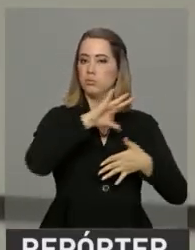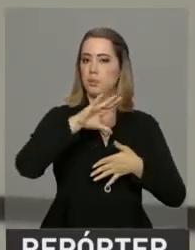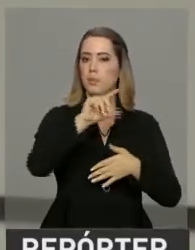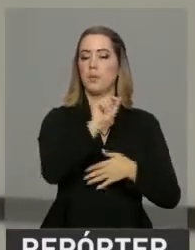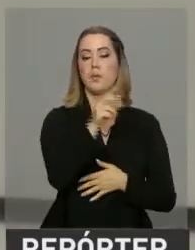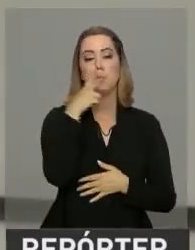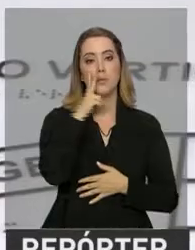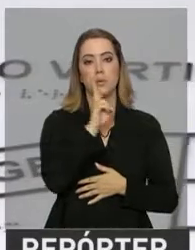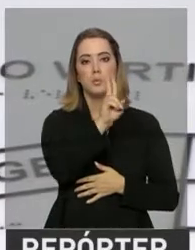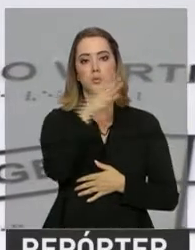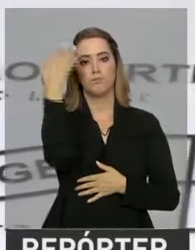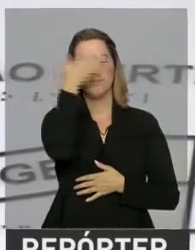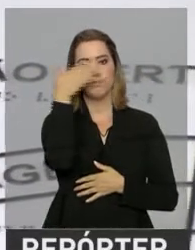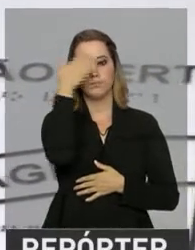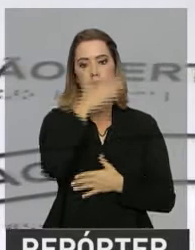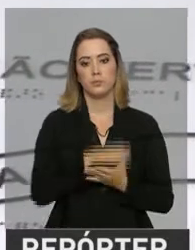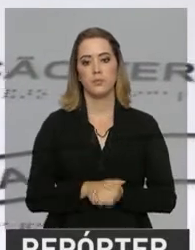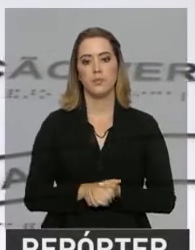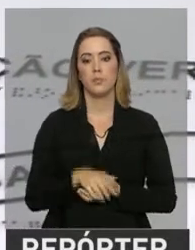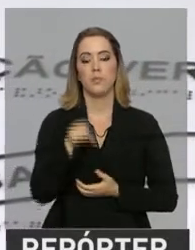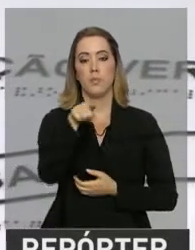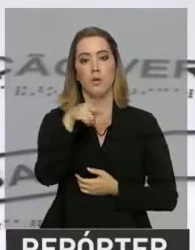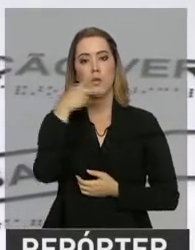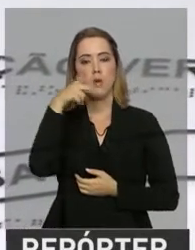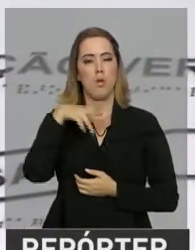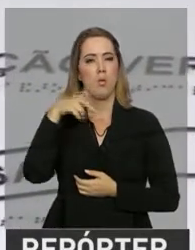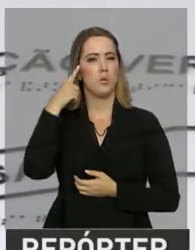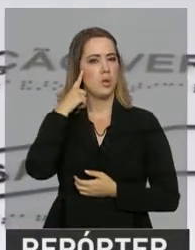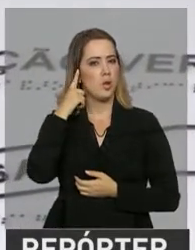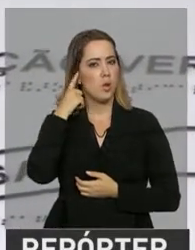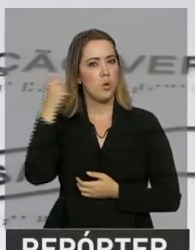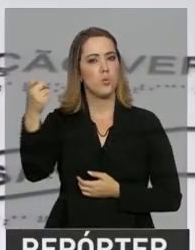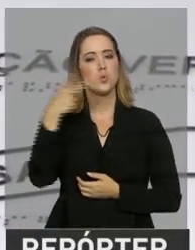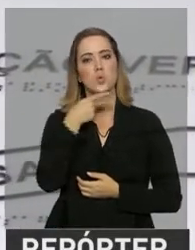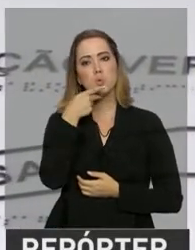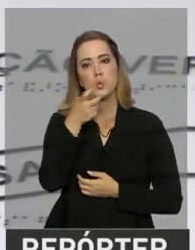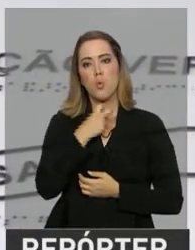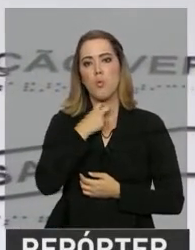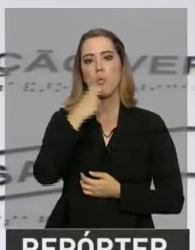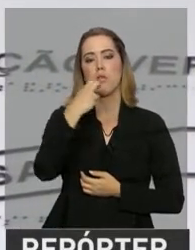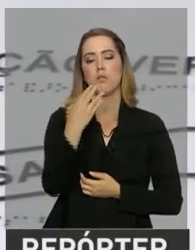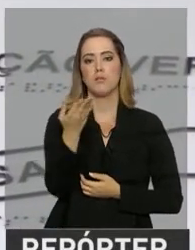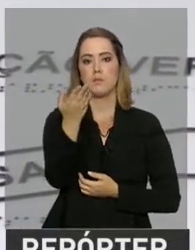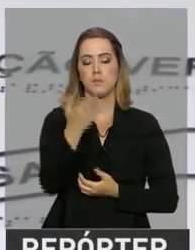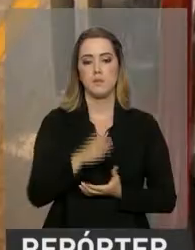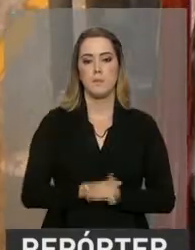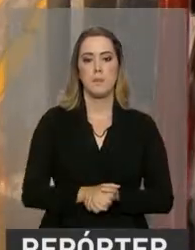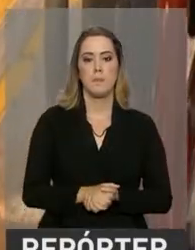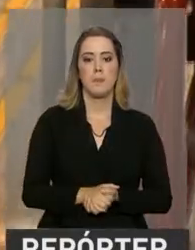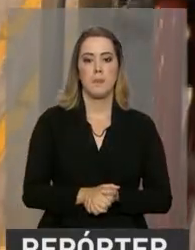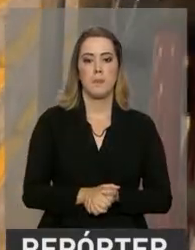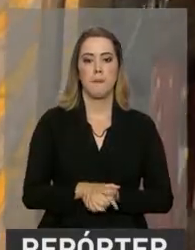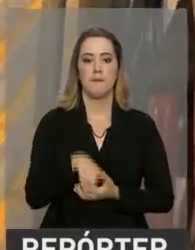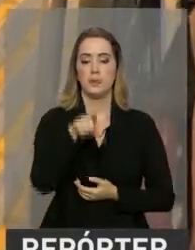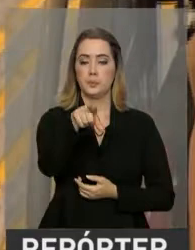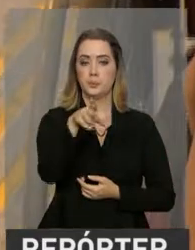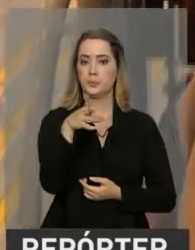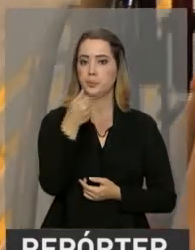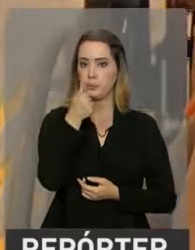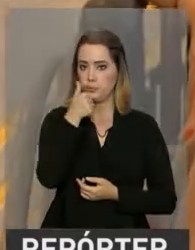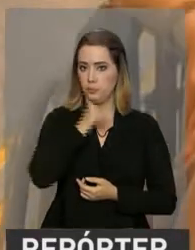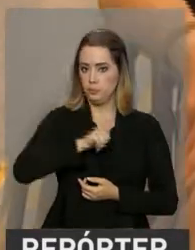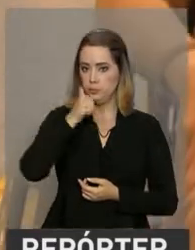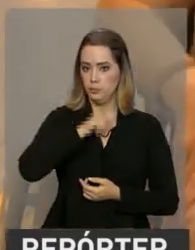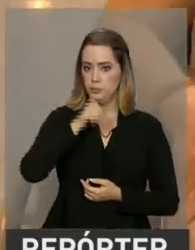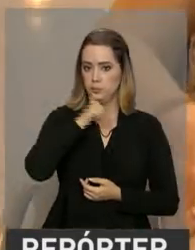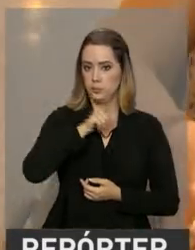não enxerga mes Amino você está aqui commercial Floor You Are Here Dona neider que embarcou